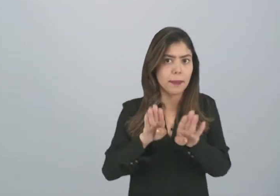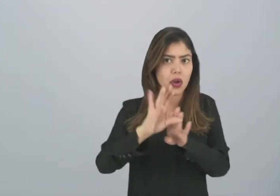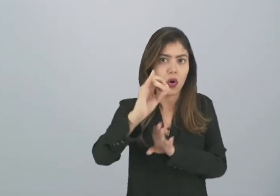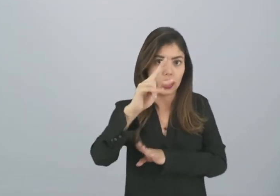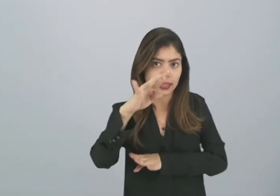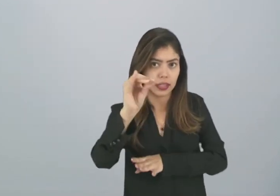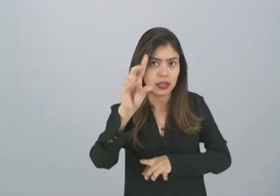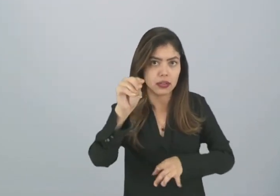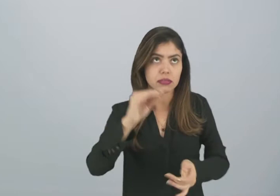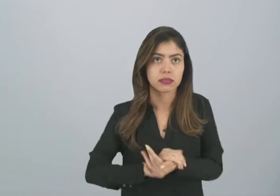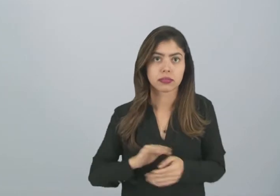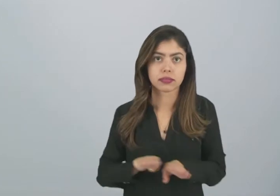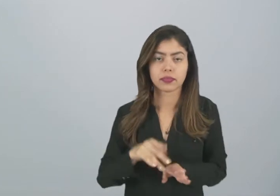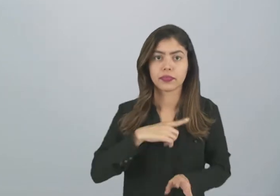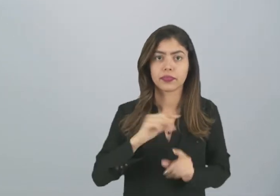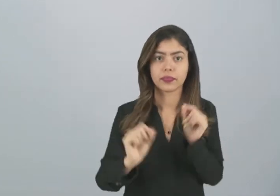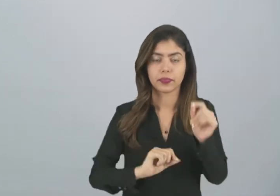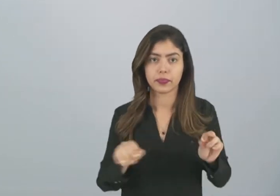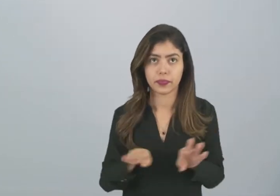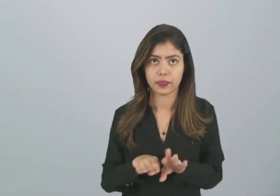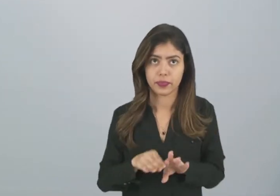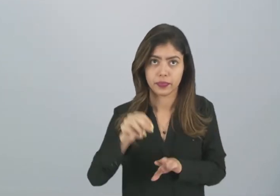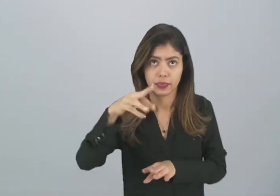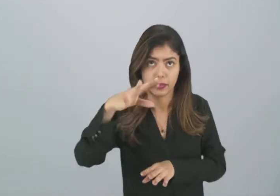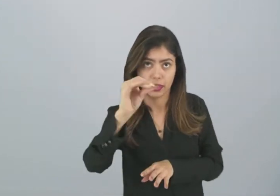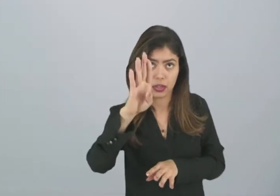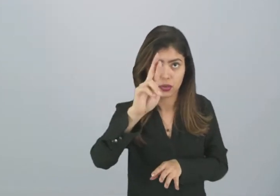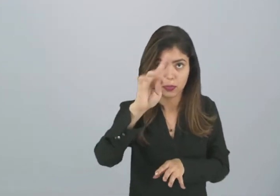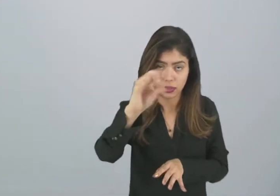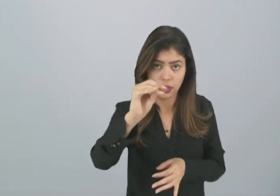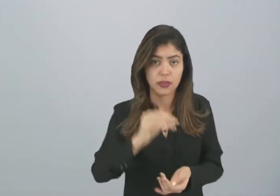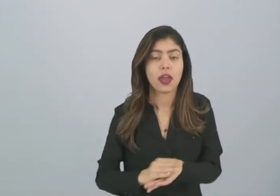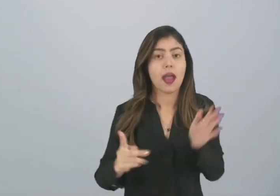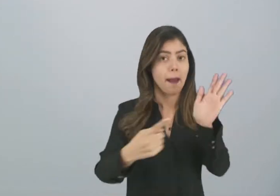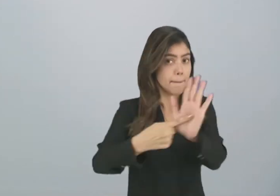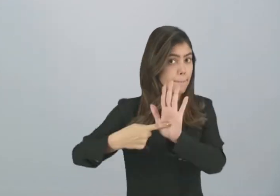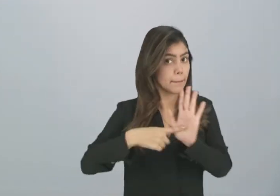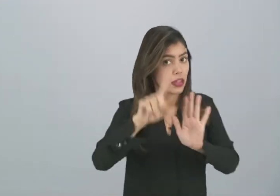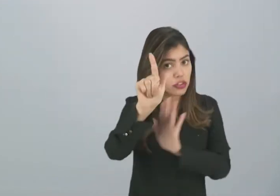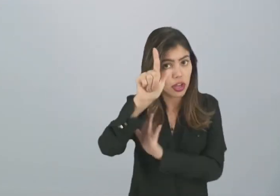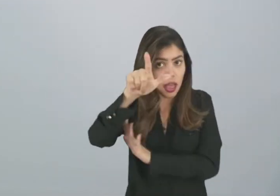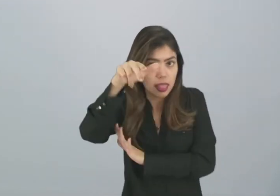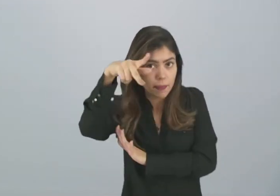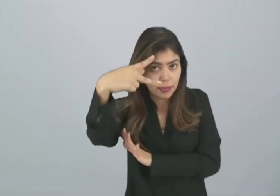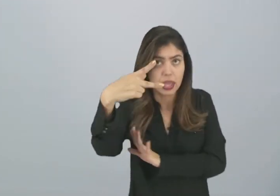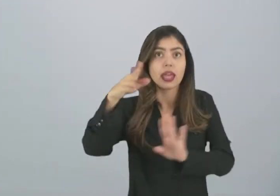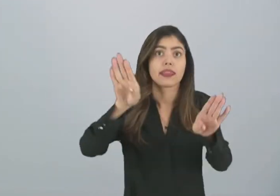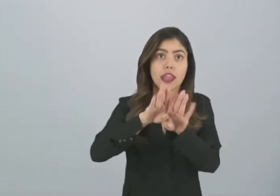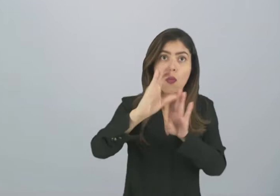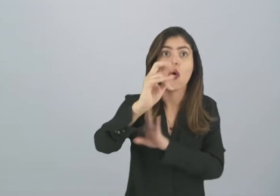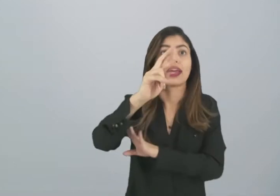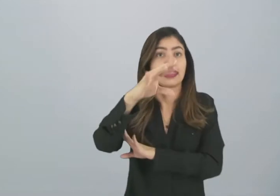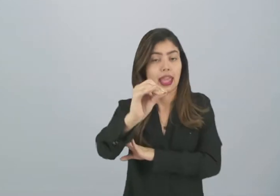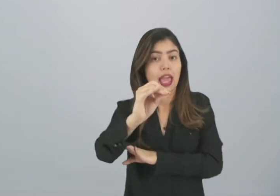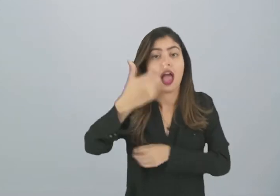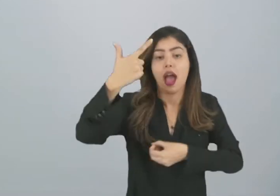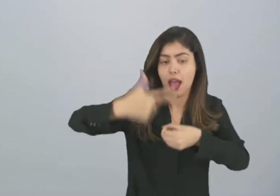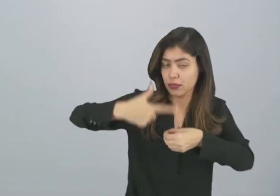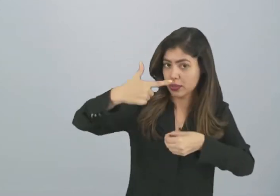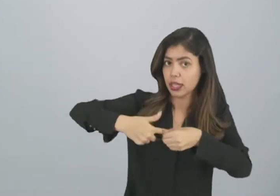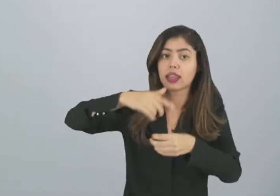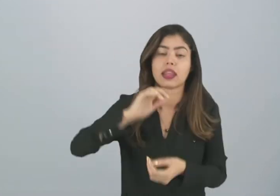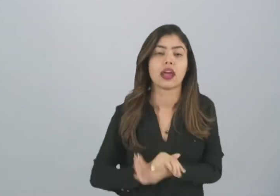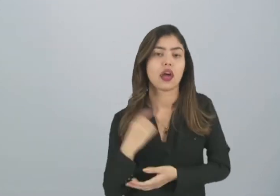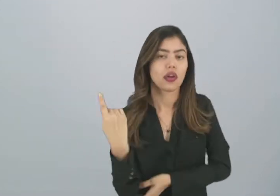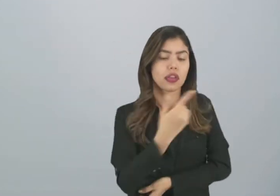natural representado pelo metano, o butano representado pelo GLP e o octano representado pela gasolina, nós